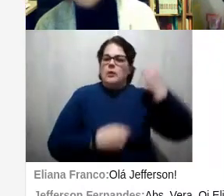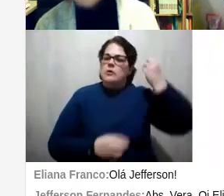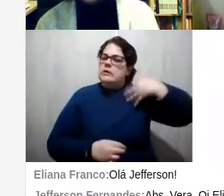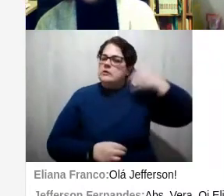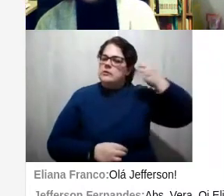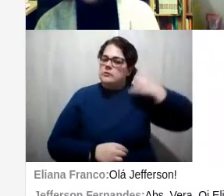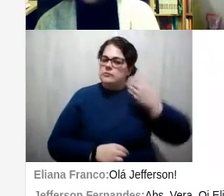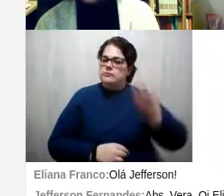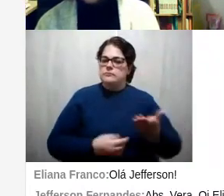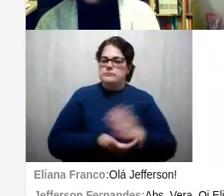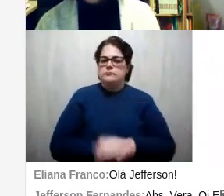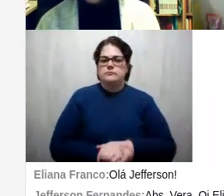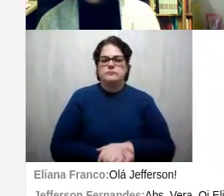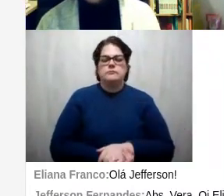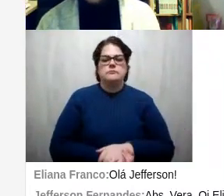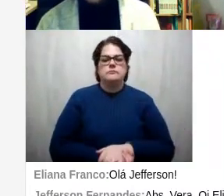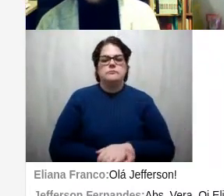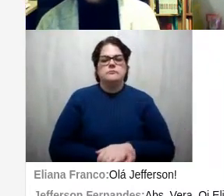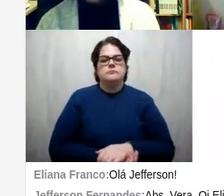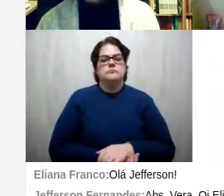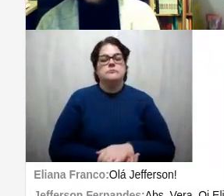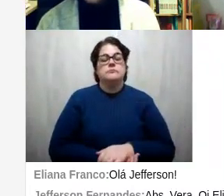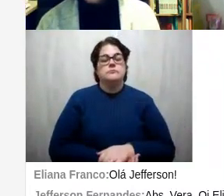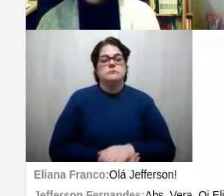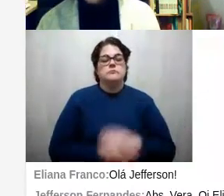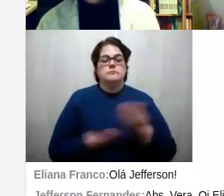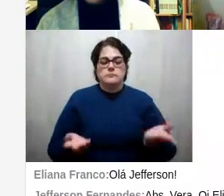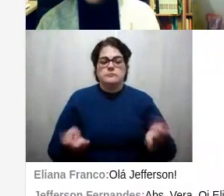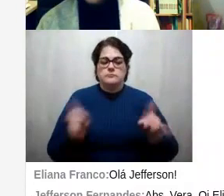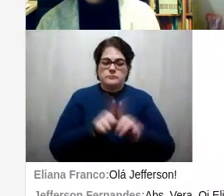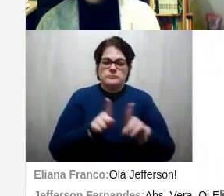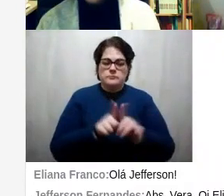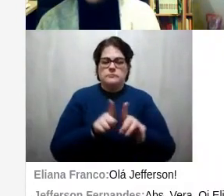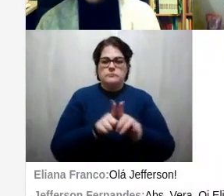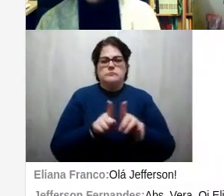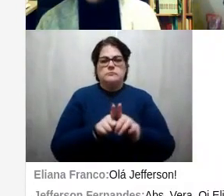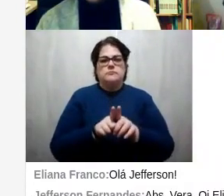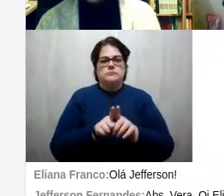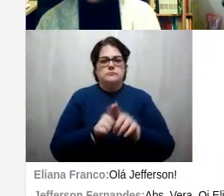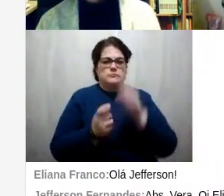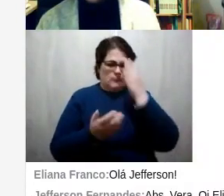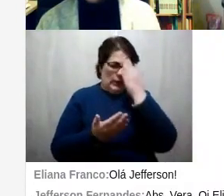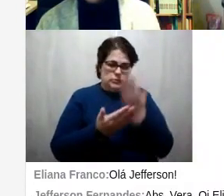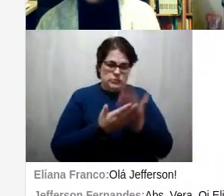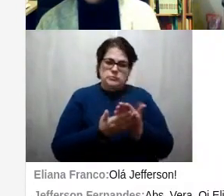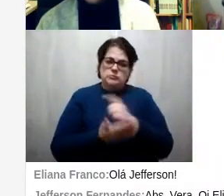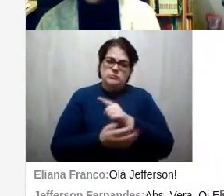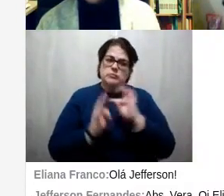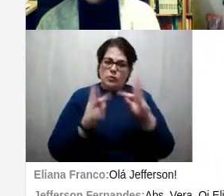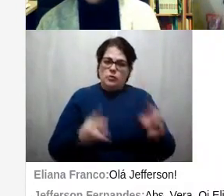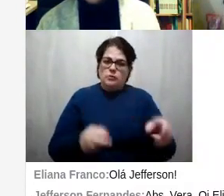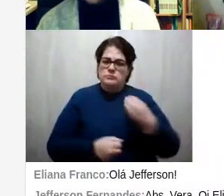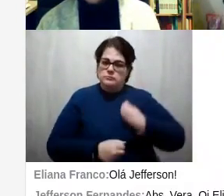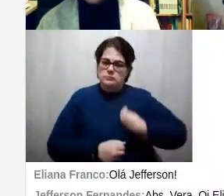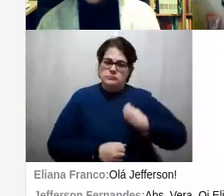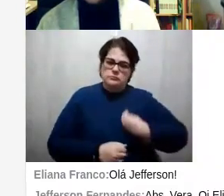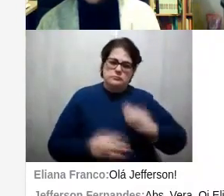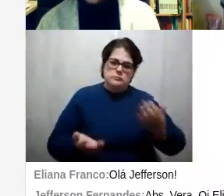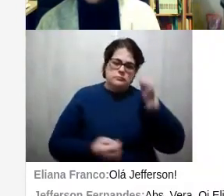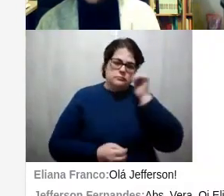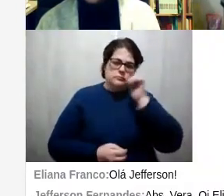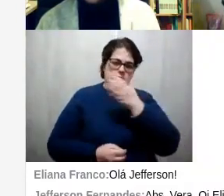Então, antes de passar a palavra para a professora Lívia, acredito que todos e todas que estão conosco aqui já